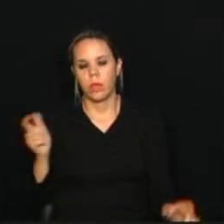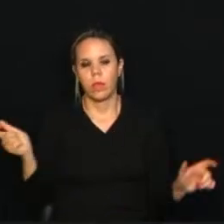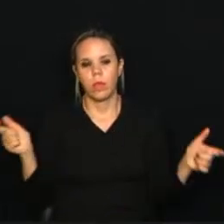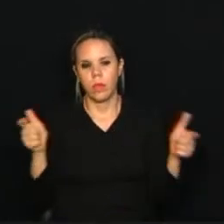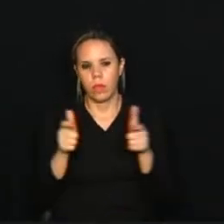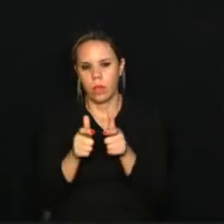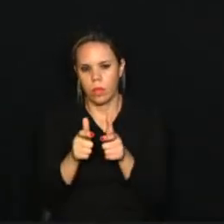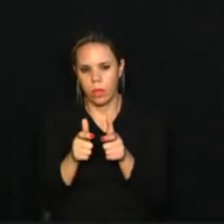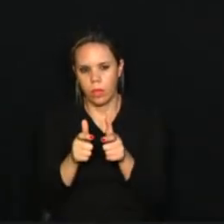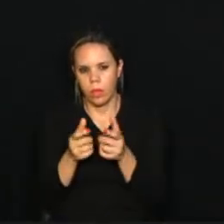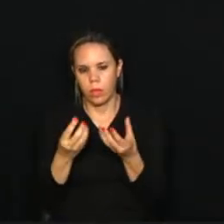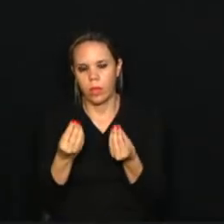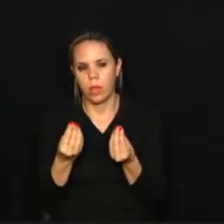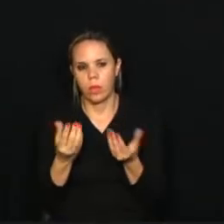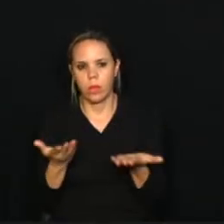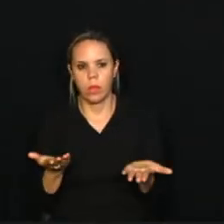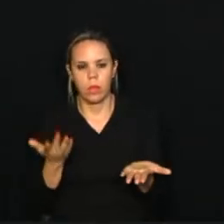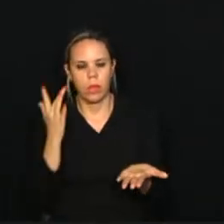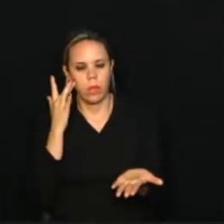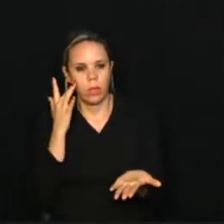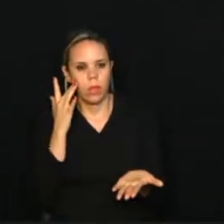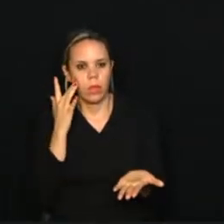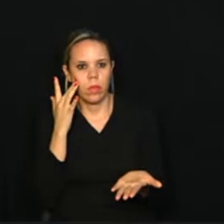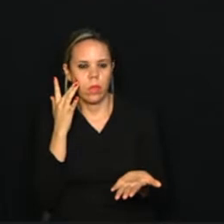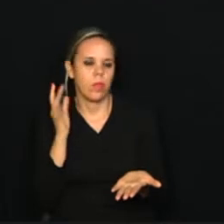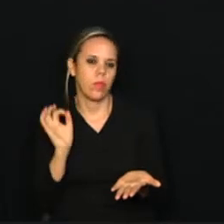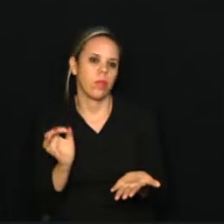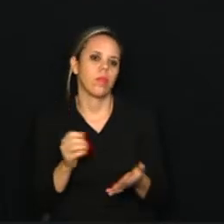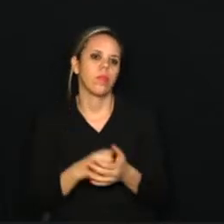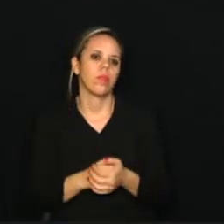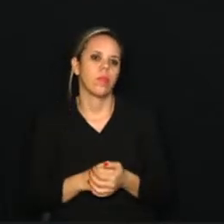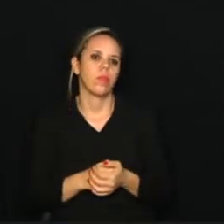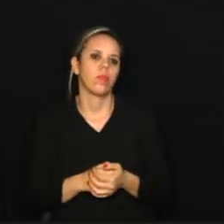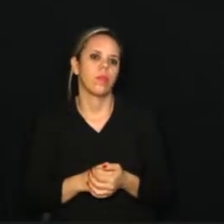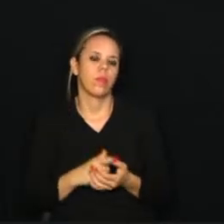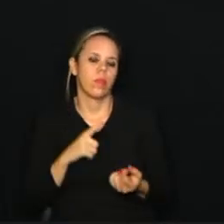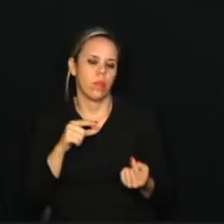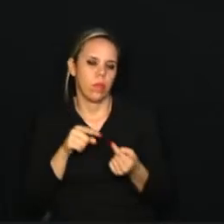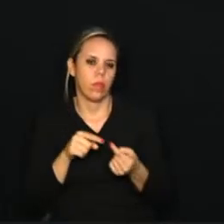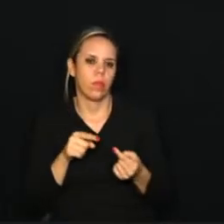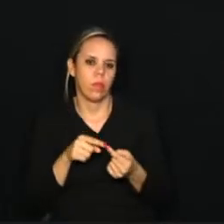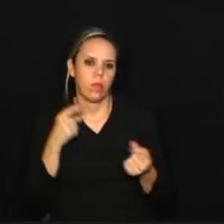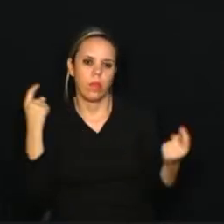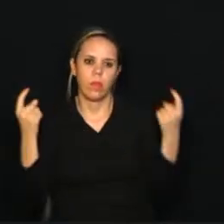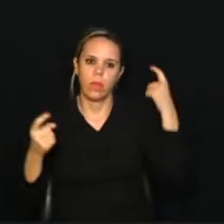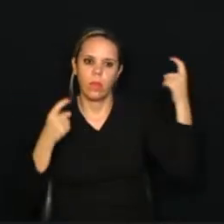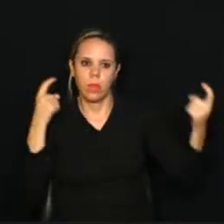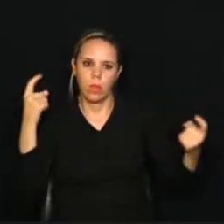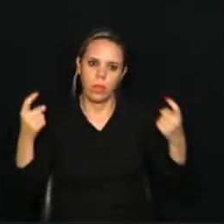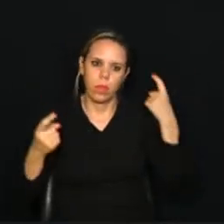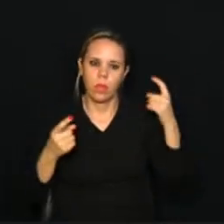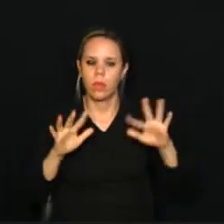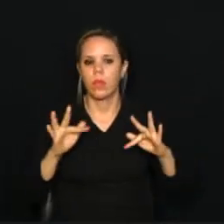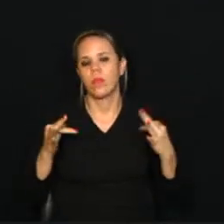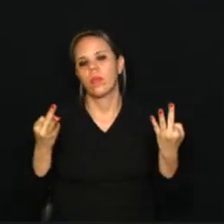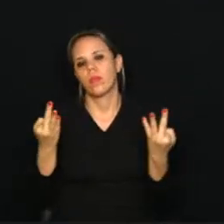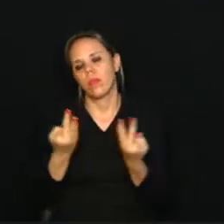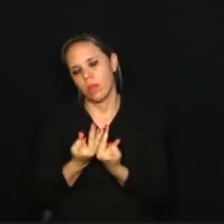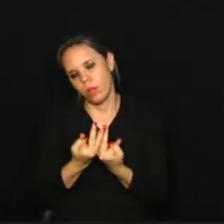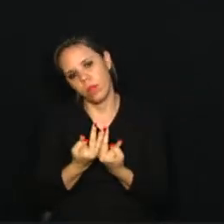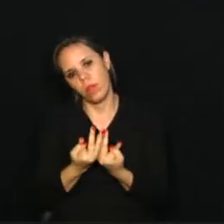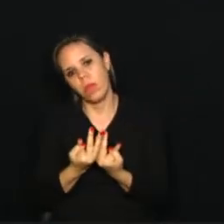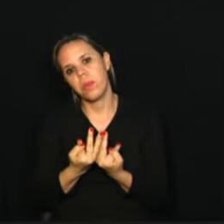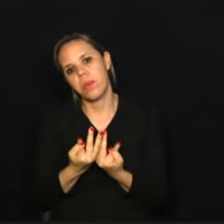diminuição muito grande. Acho que certamente isso tem muito a ver com a preocupação dos pais, né, em relação